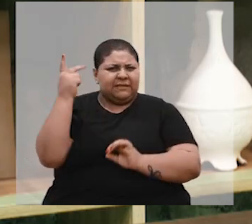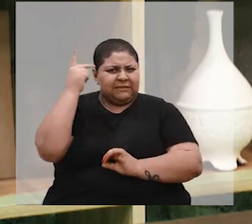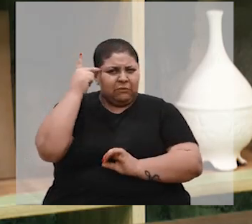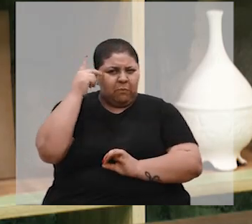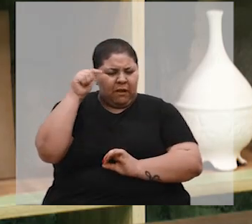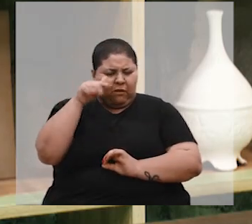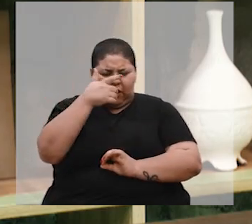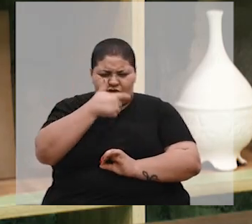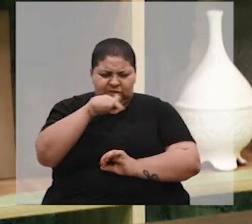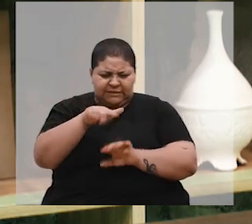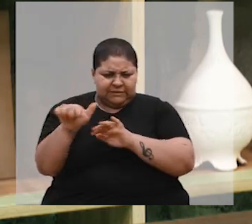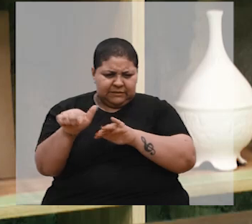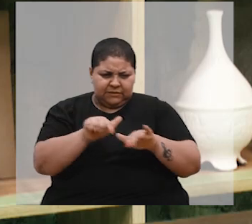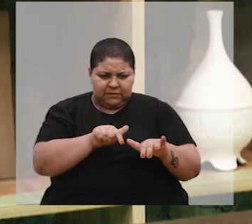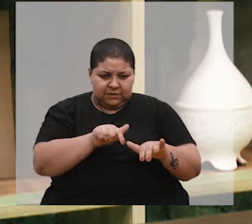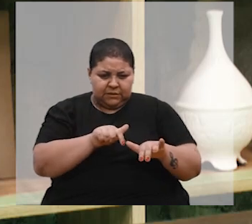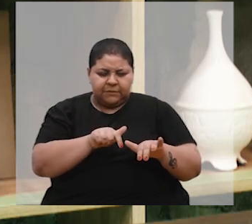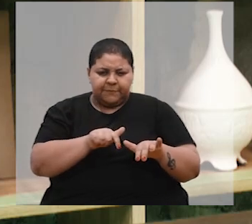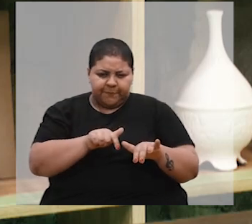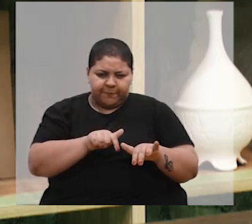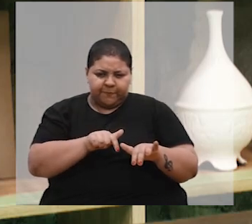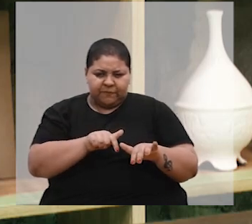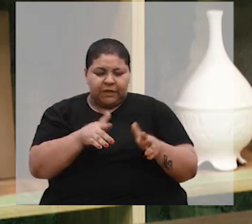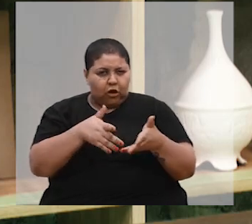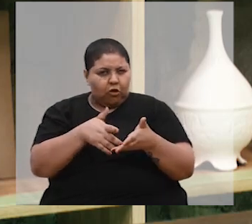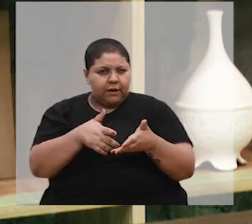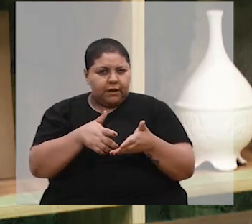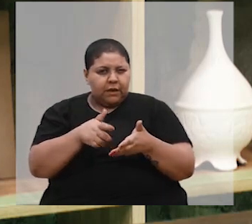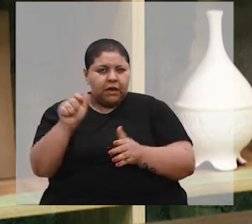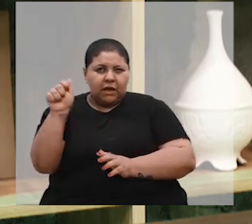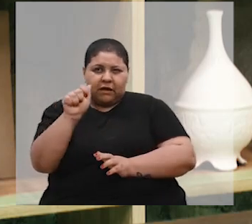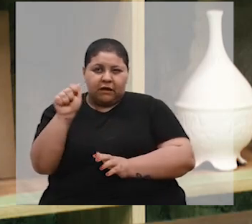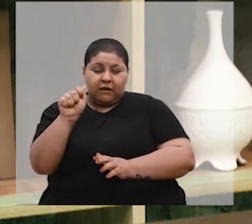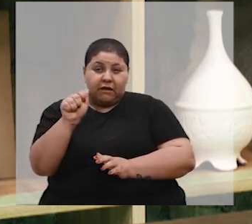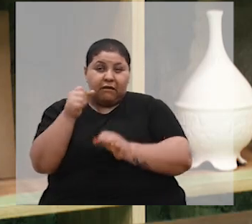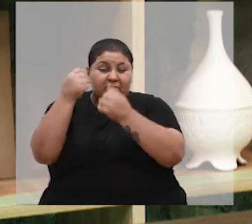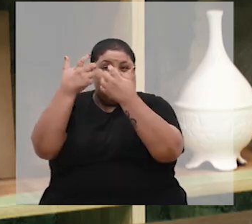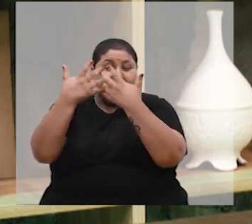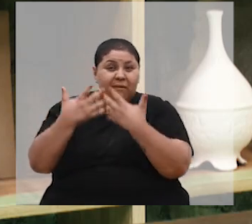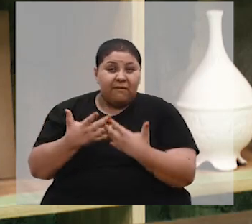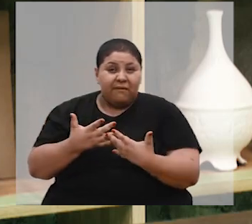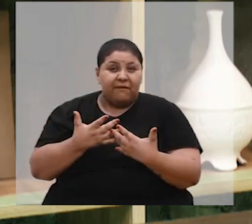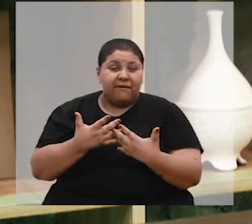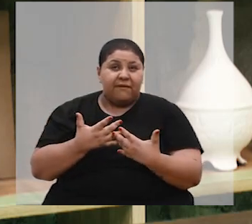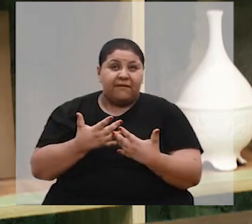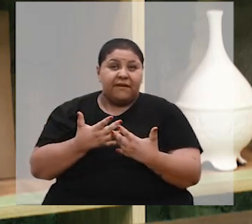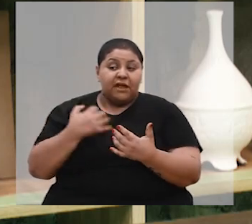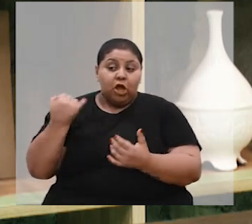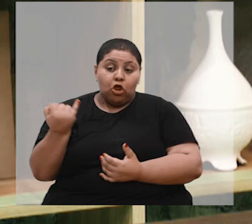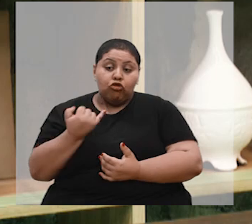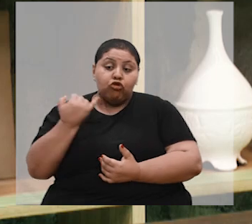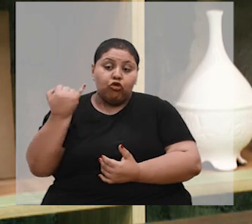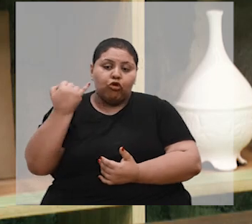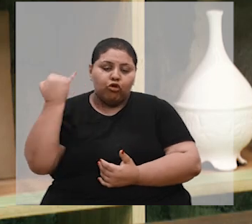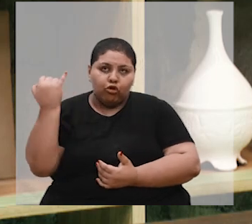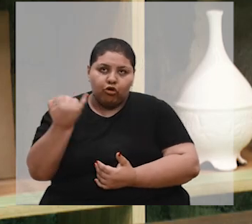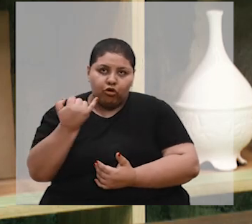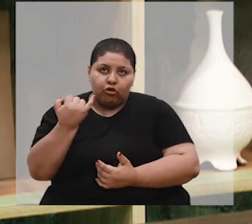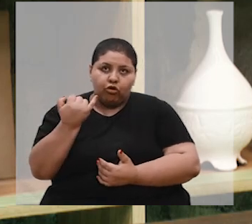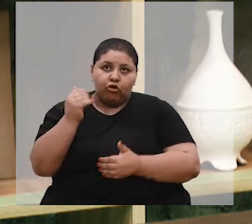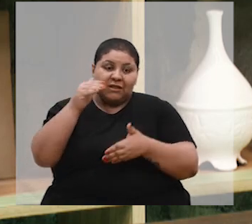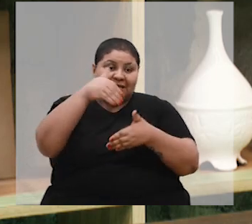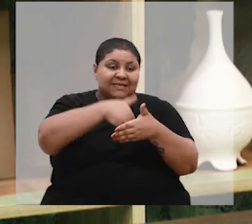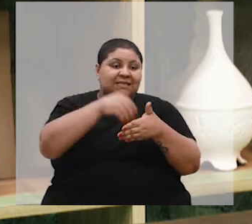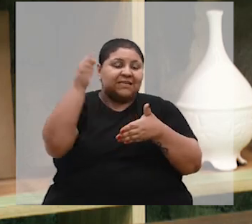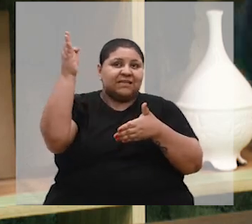semana, agora na primeira quinzena de agosto, que eles falaram muito sobre a importância que eles vão dar para a eleição no